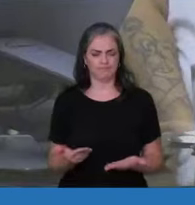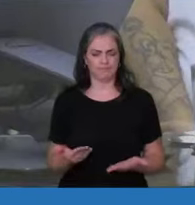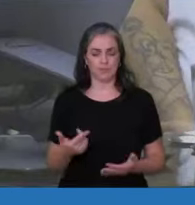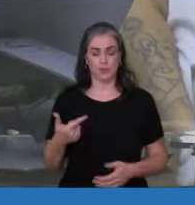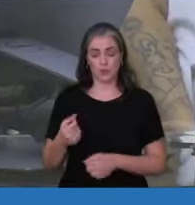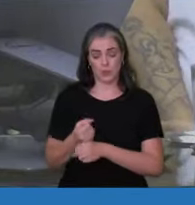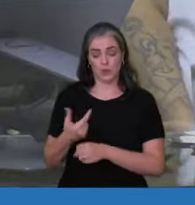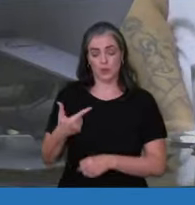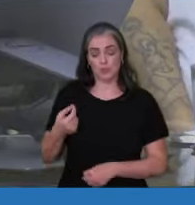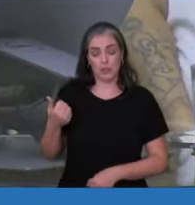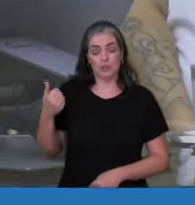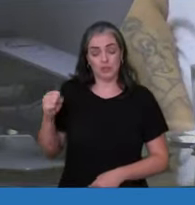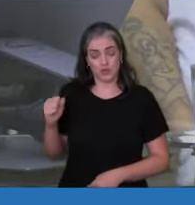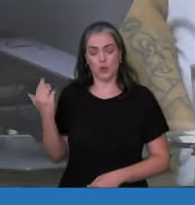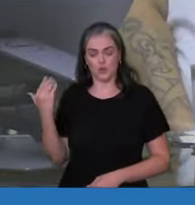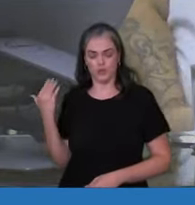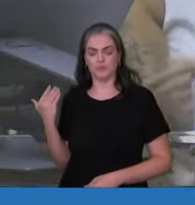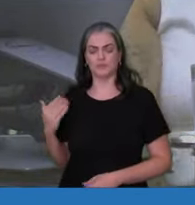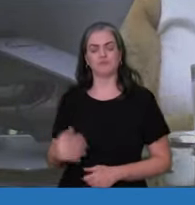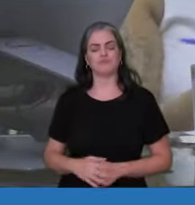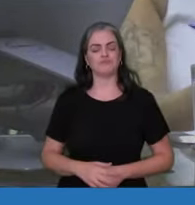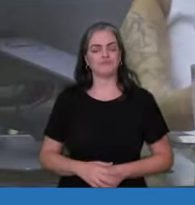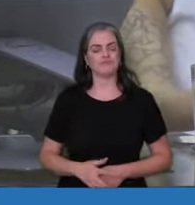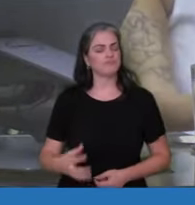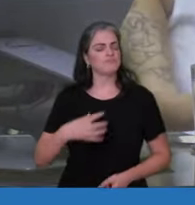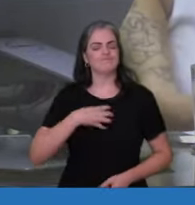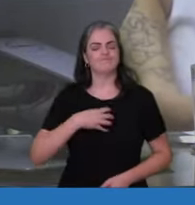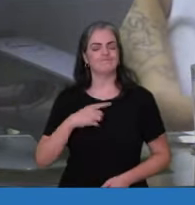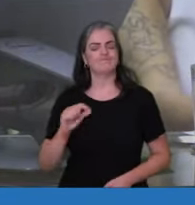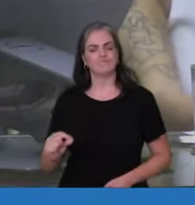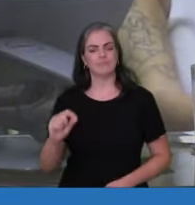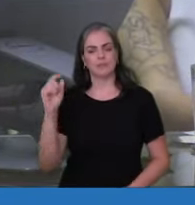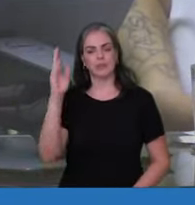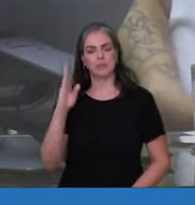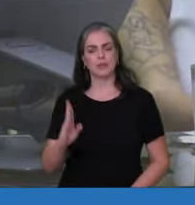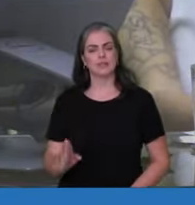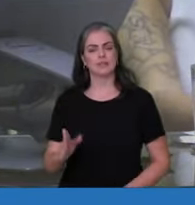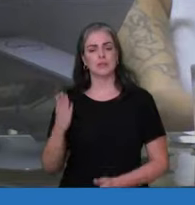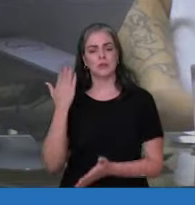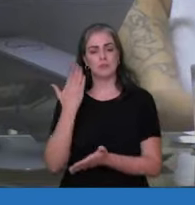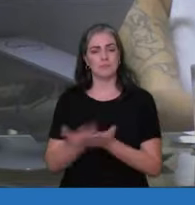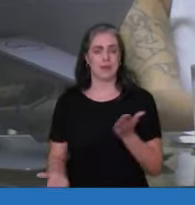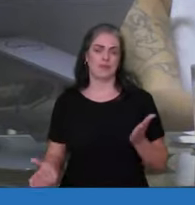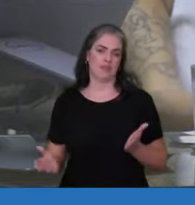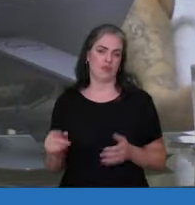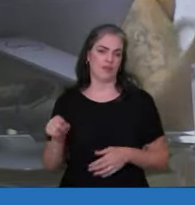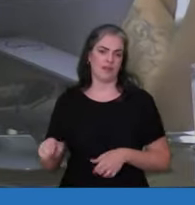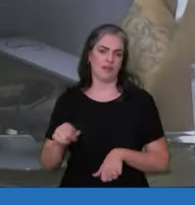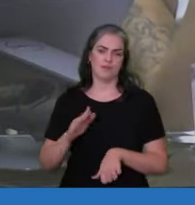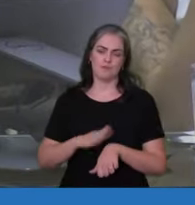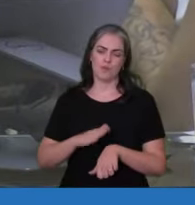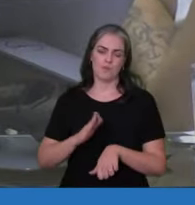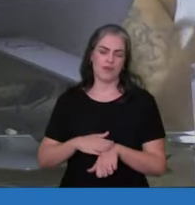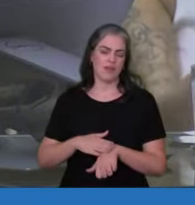o sentimento de que o Brasil perdeu, naquele momento,